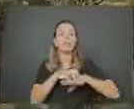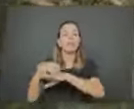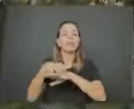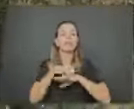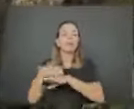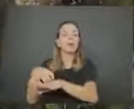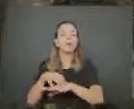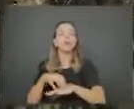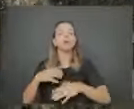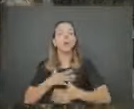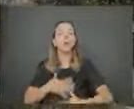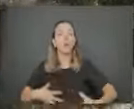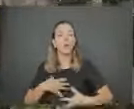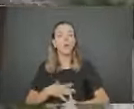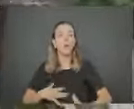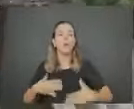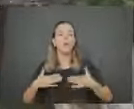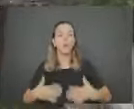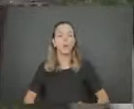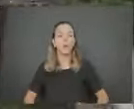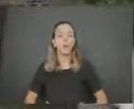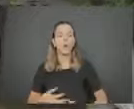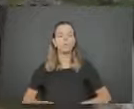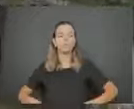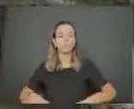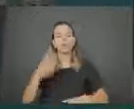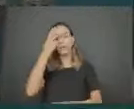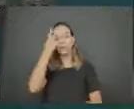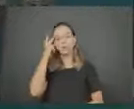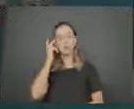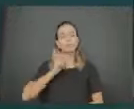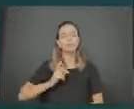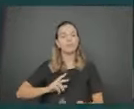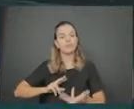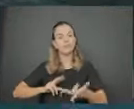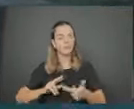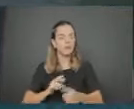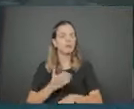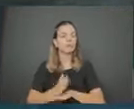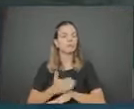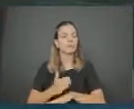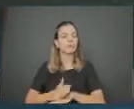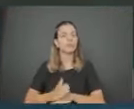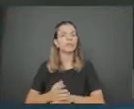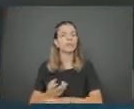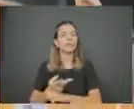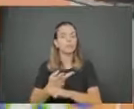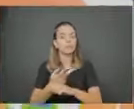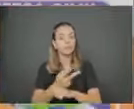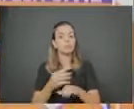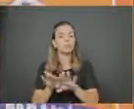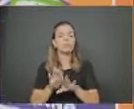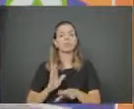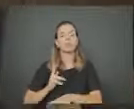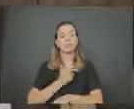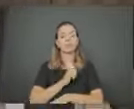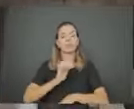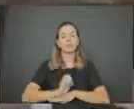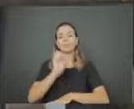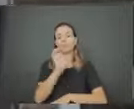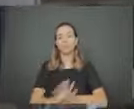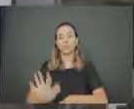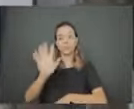de Bombeiros realizou milhares de operações de buscas e salvamentos em todo o estado. Também atuou